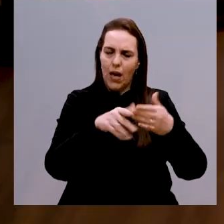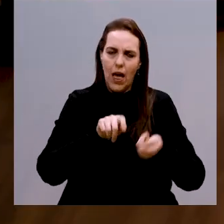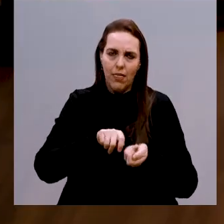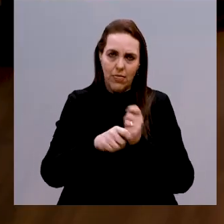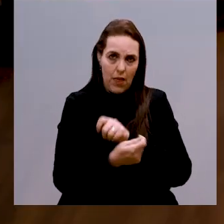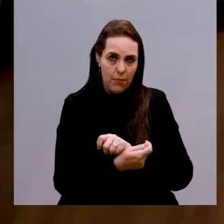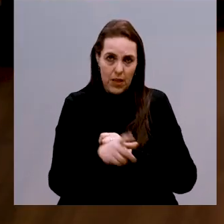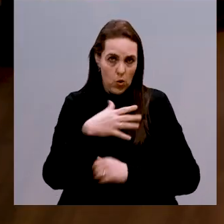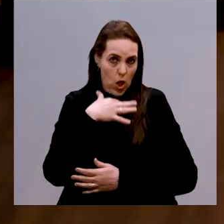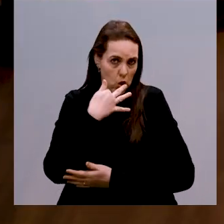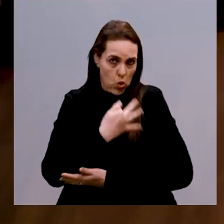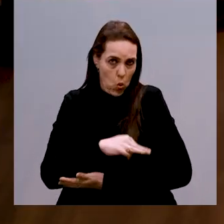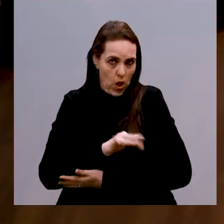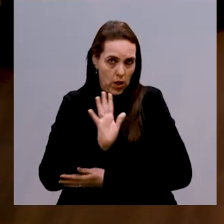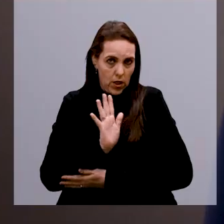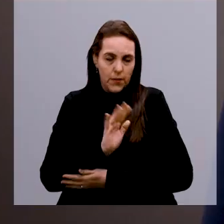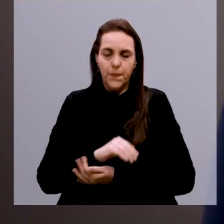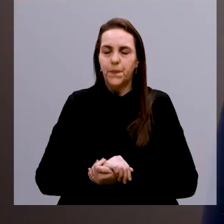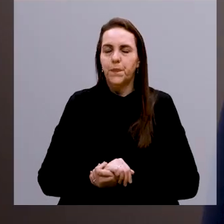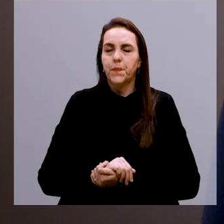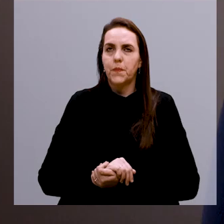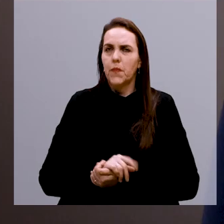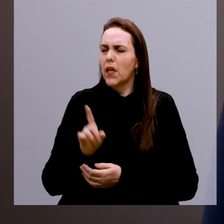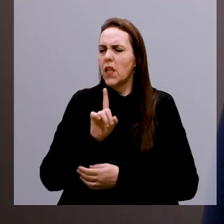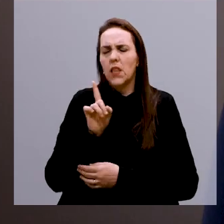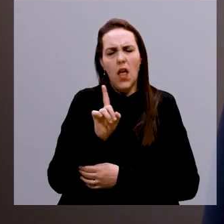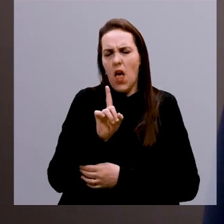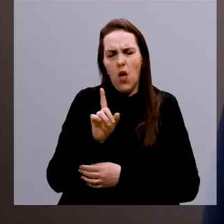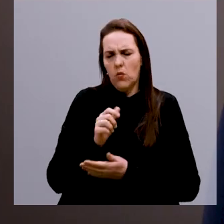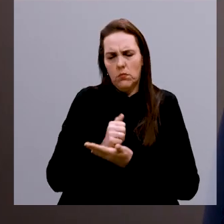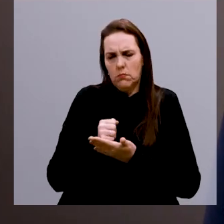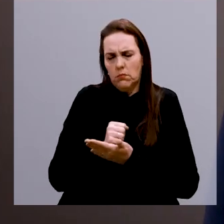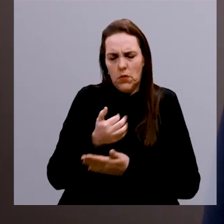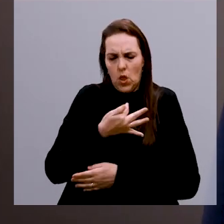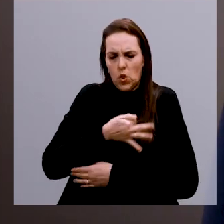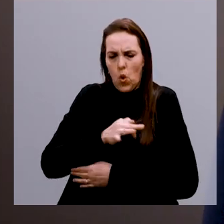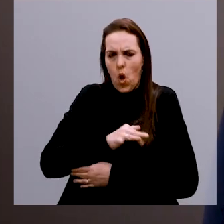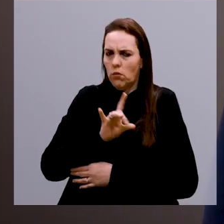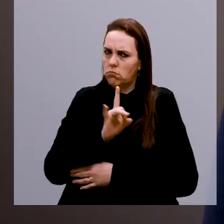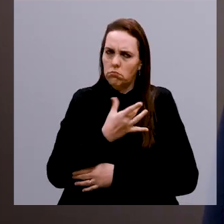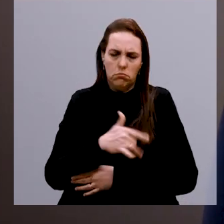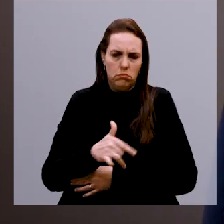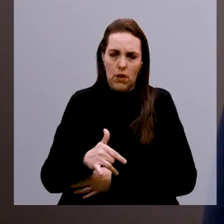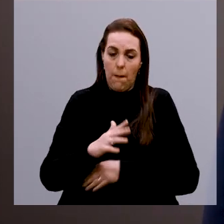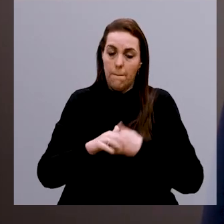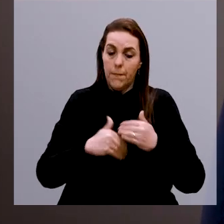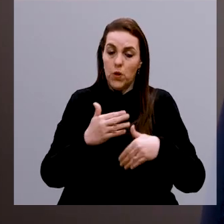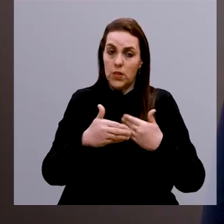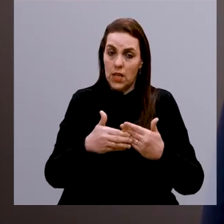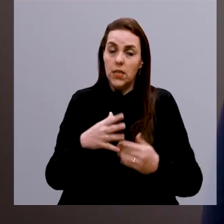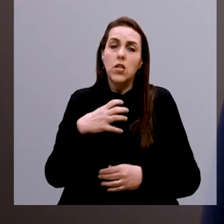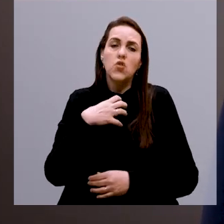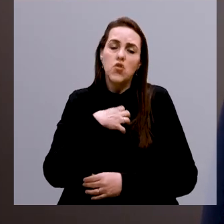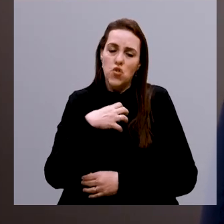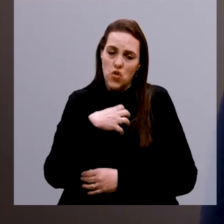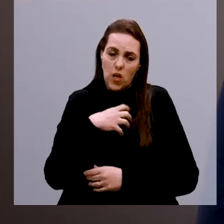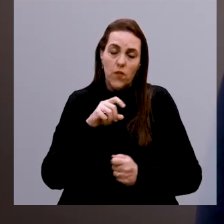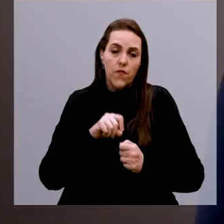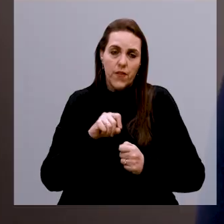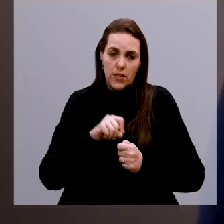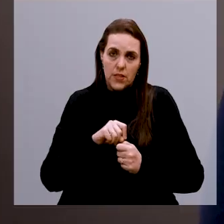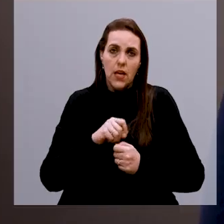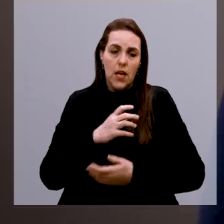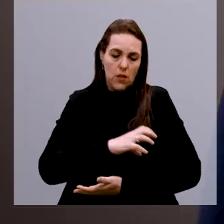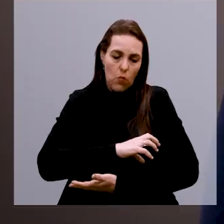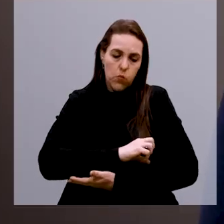Então, para doar, não tem dor, né? Não, basicamente não tem dor. O processo ali, a gente tem várias maneiras de